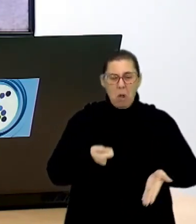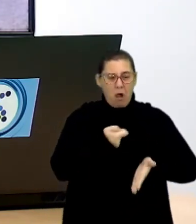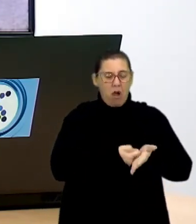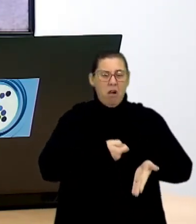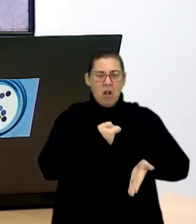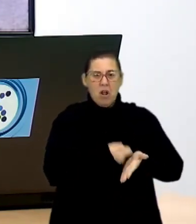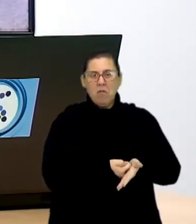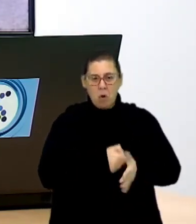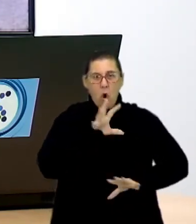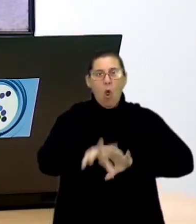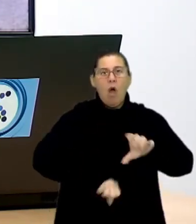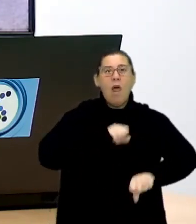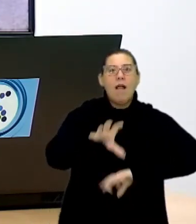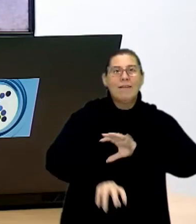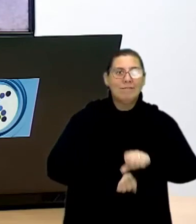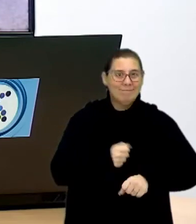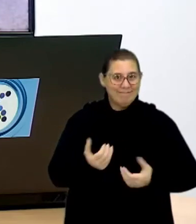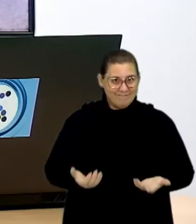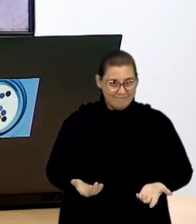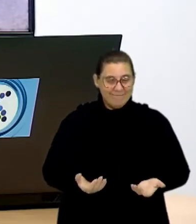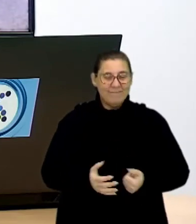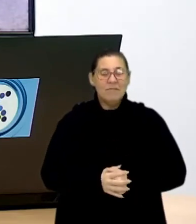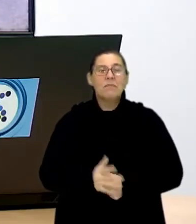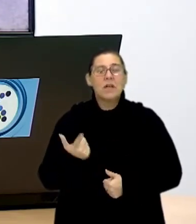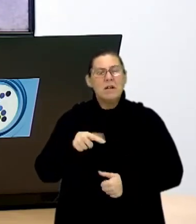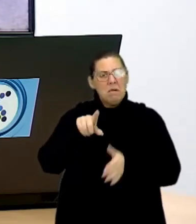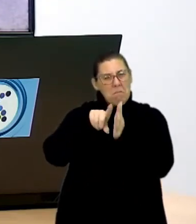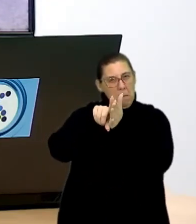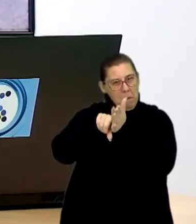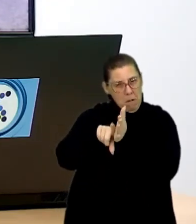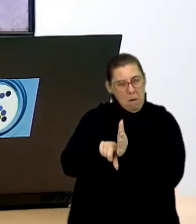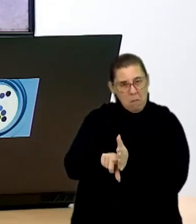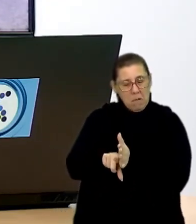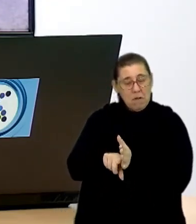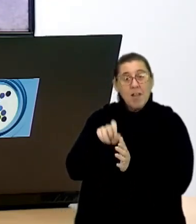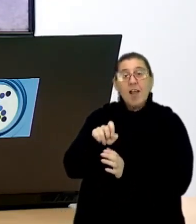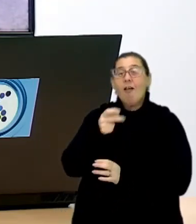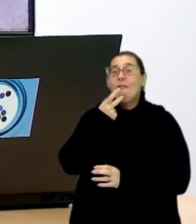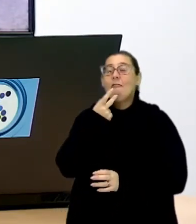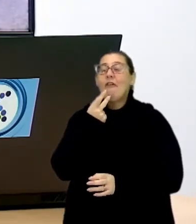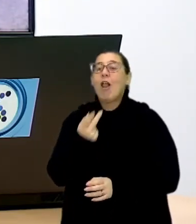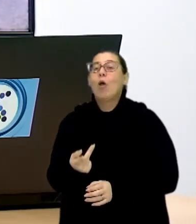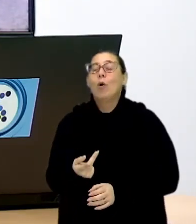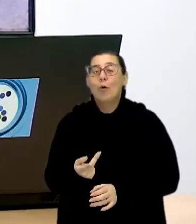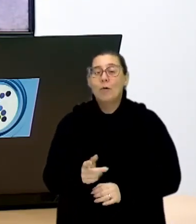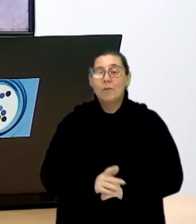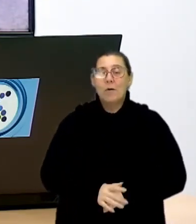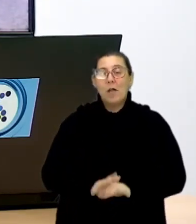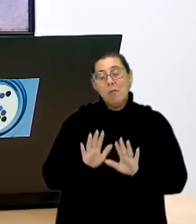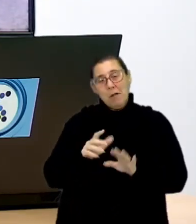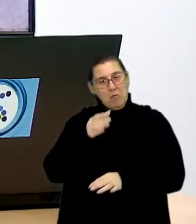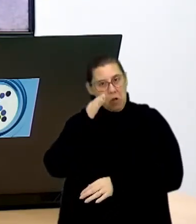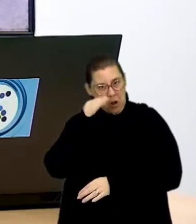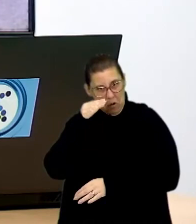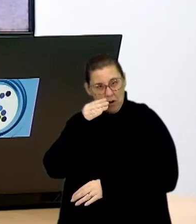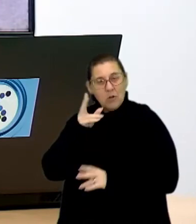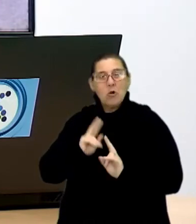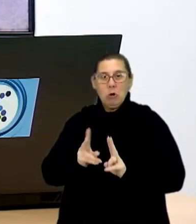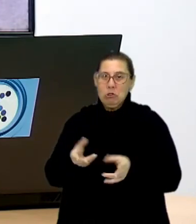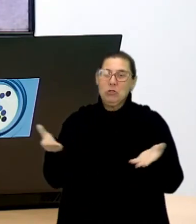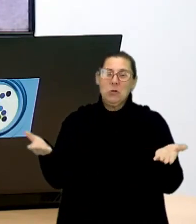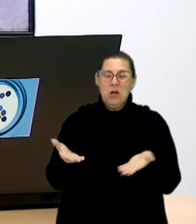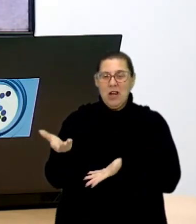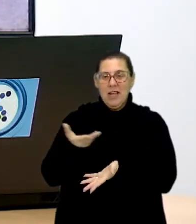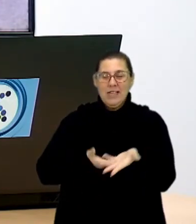o colonialismo. Depois pesquisem quem disse isso, mas Quem ficou curioso, continua com a gente